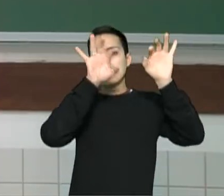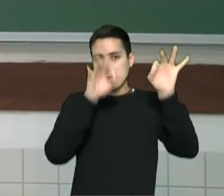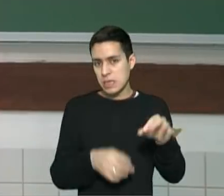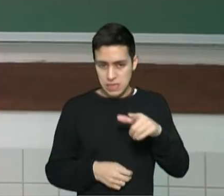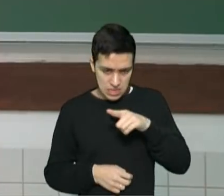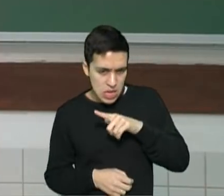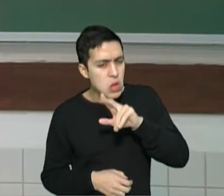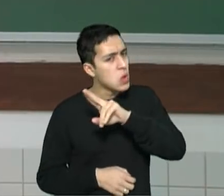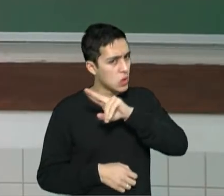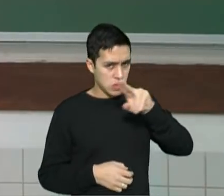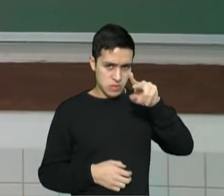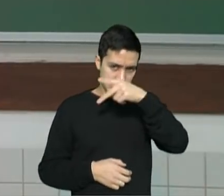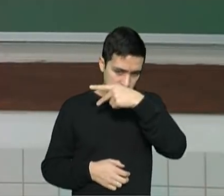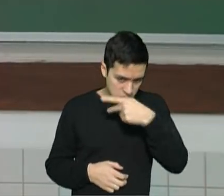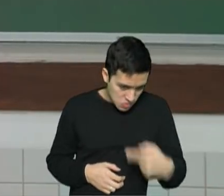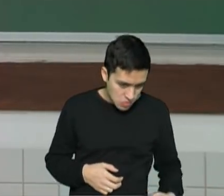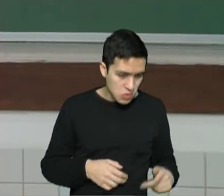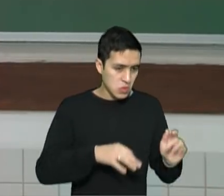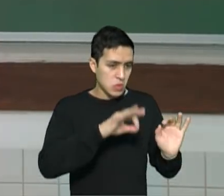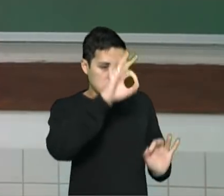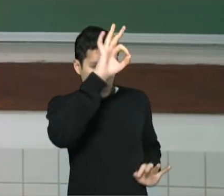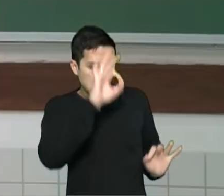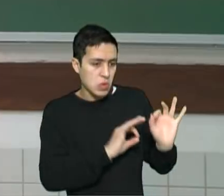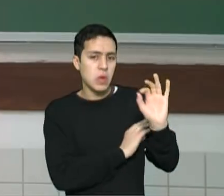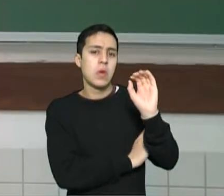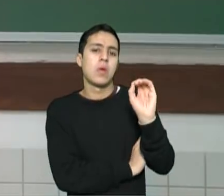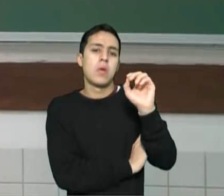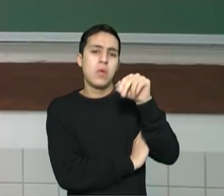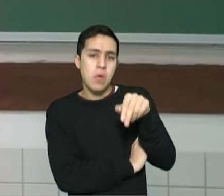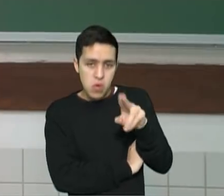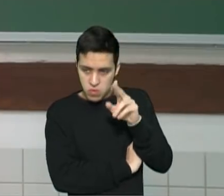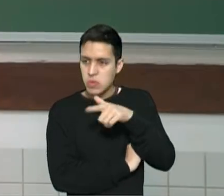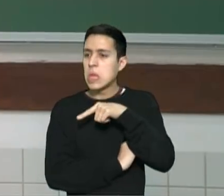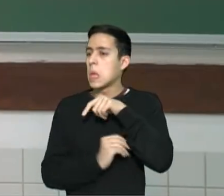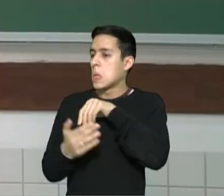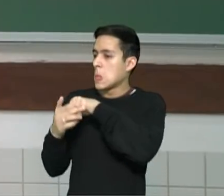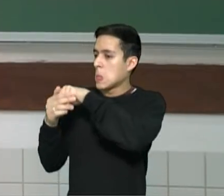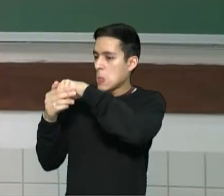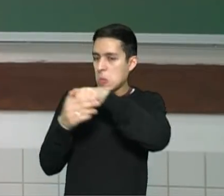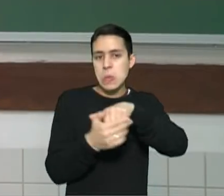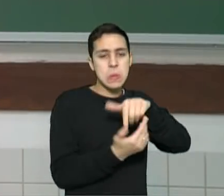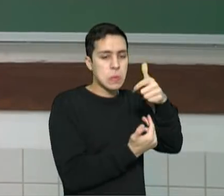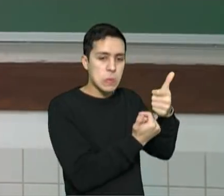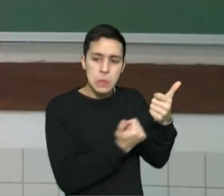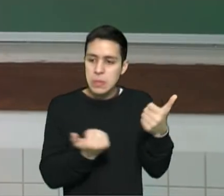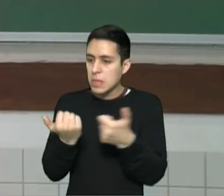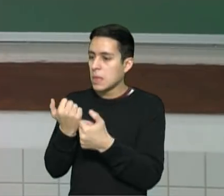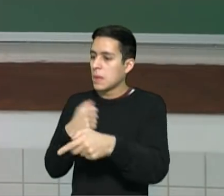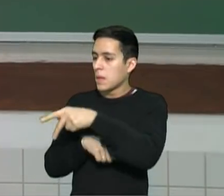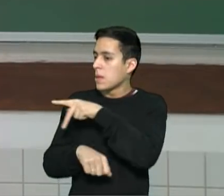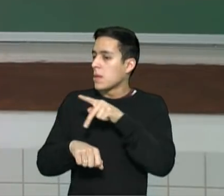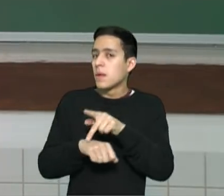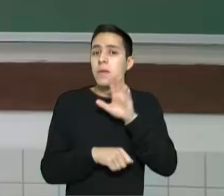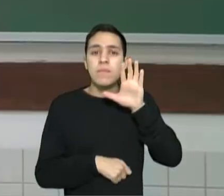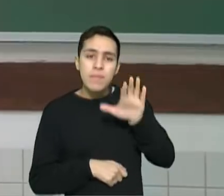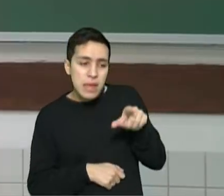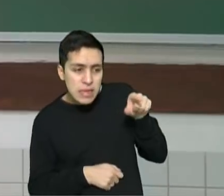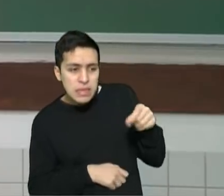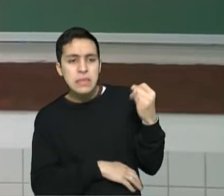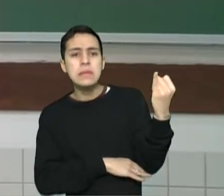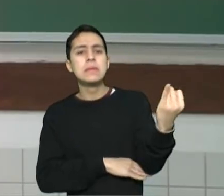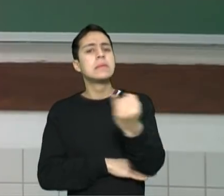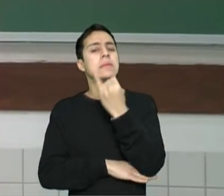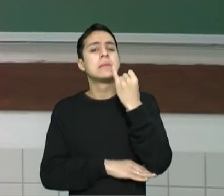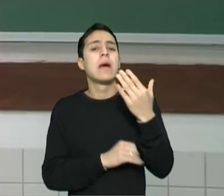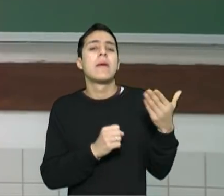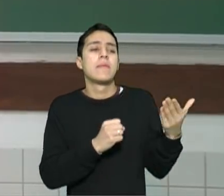nome presidente que organiza a ONU, ele é eleito, vai havendo um rodízio entre países, mas ele é fundamentado